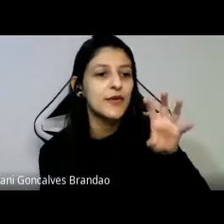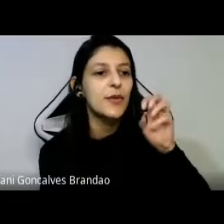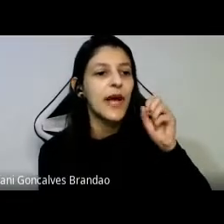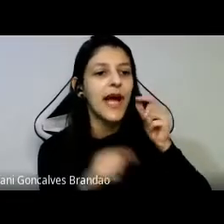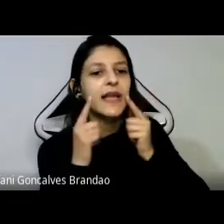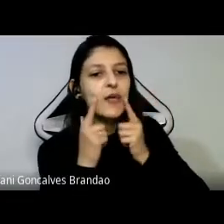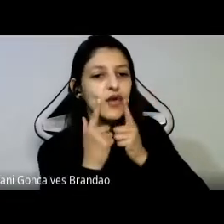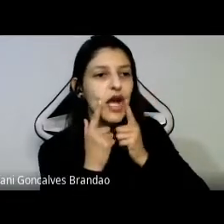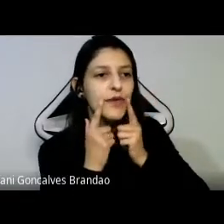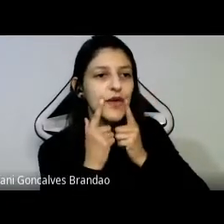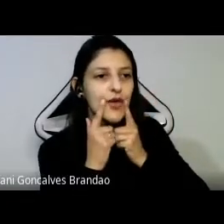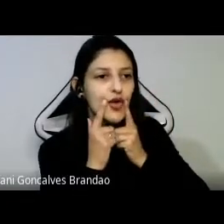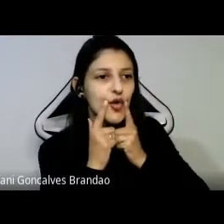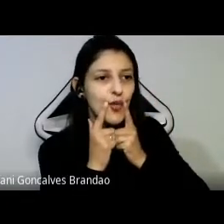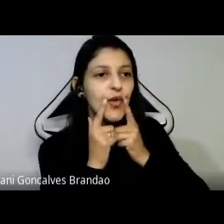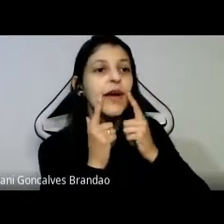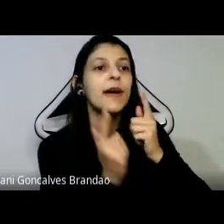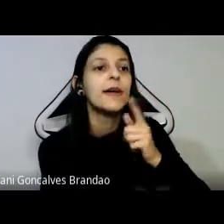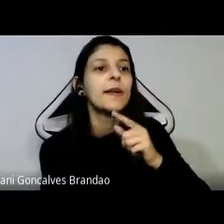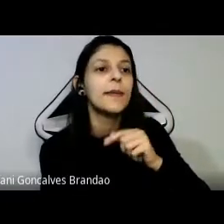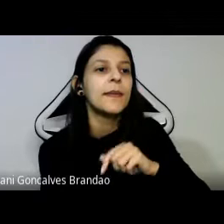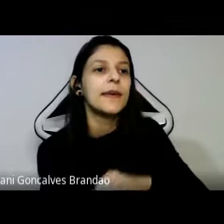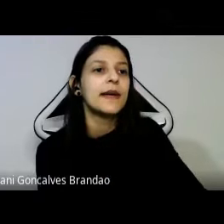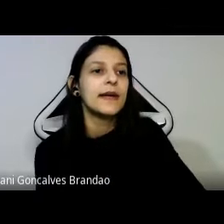Movimento de sugar, né? Os lábios ficam assim.